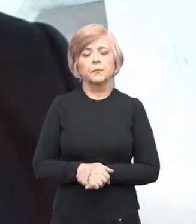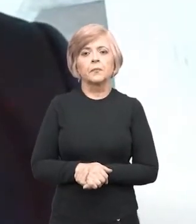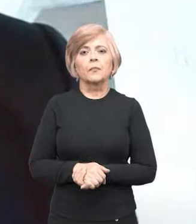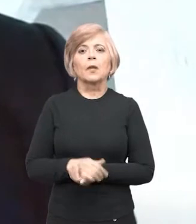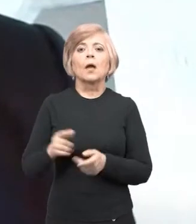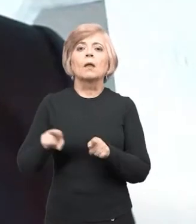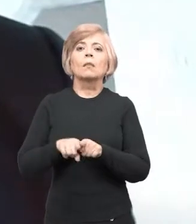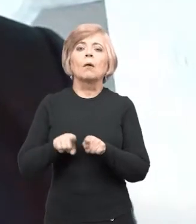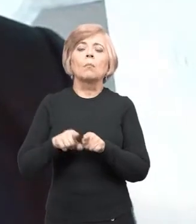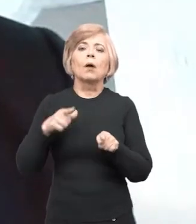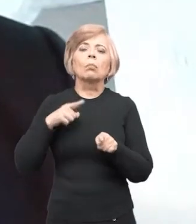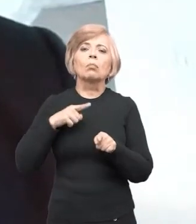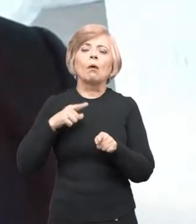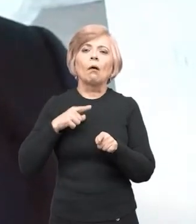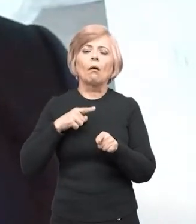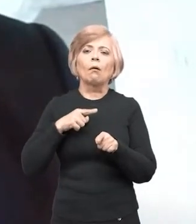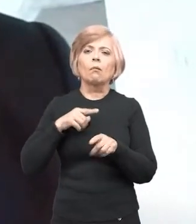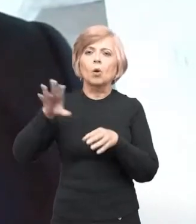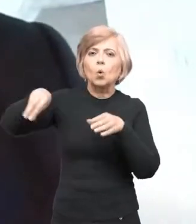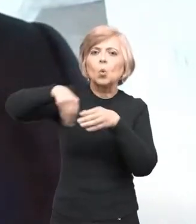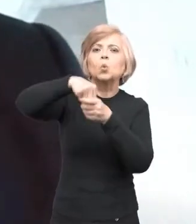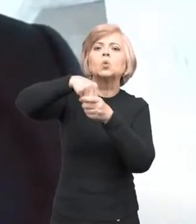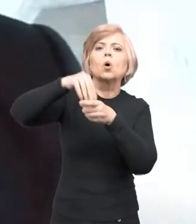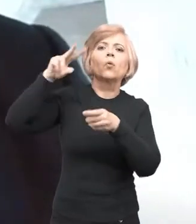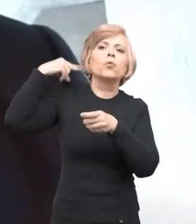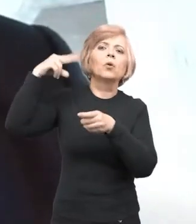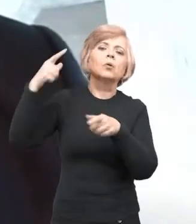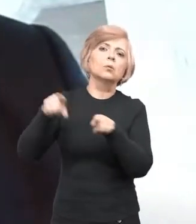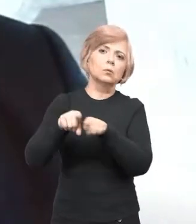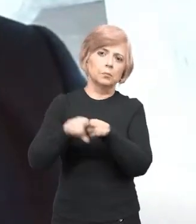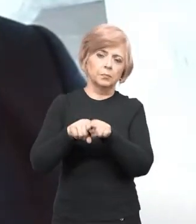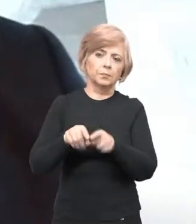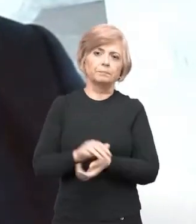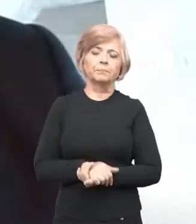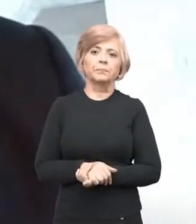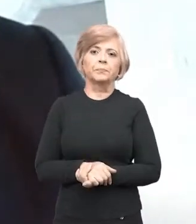Aí também a inclusão de vereadores, né? O fato é que,